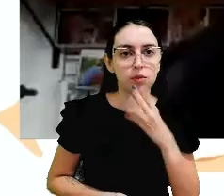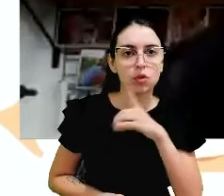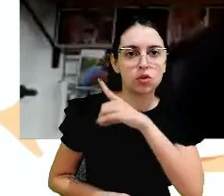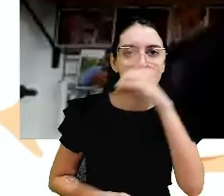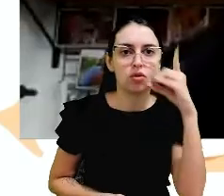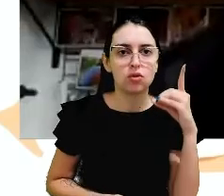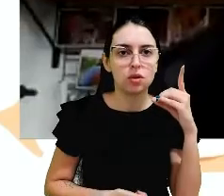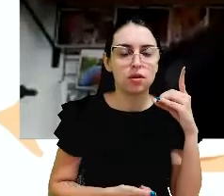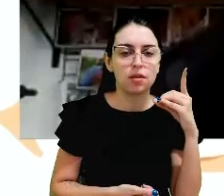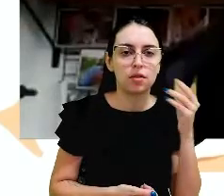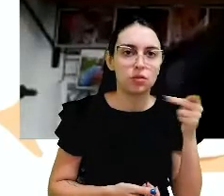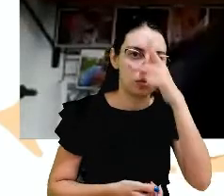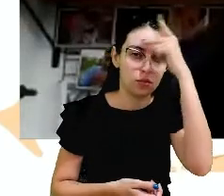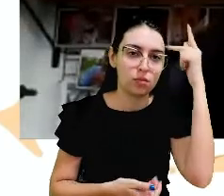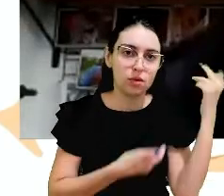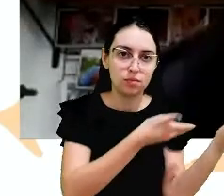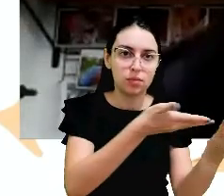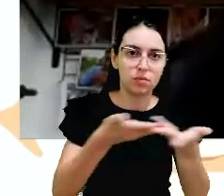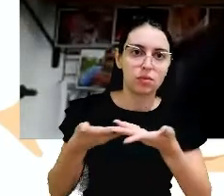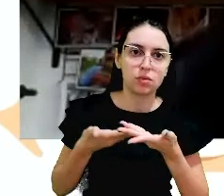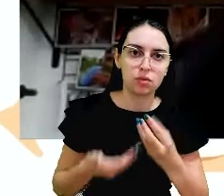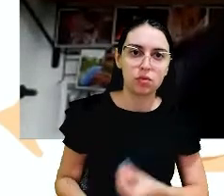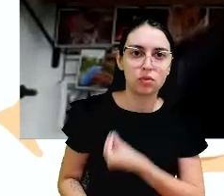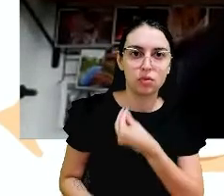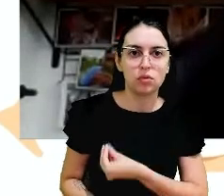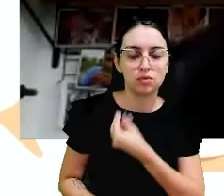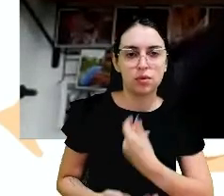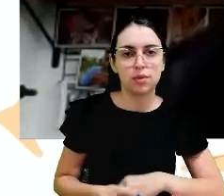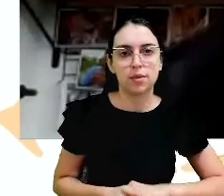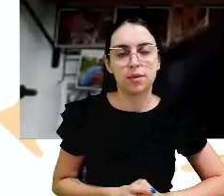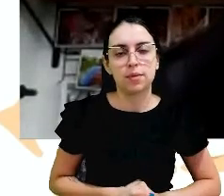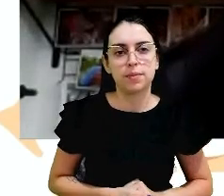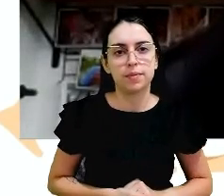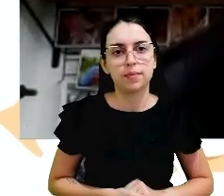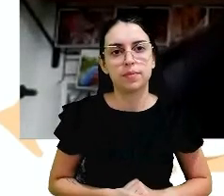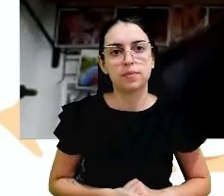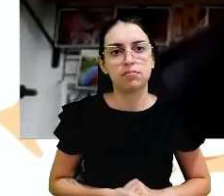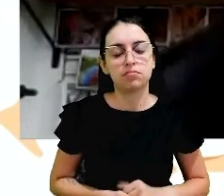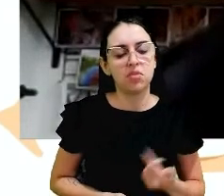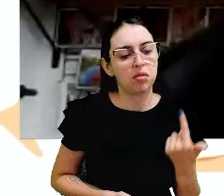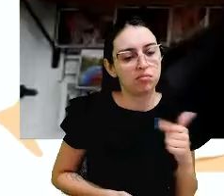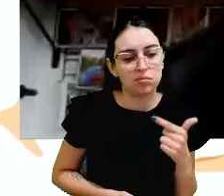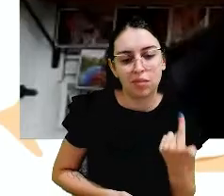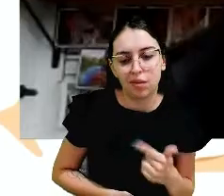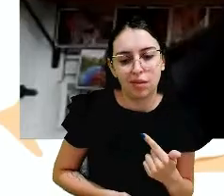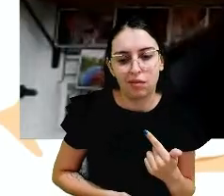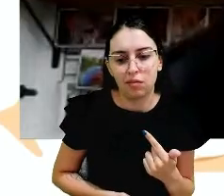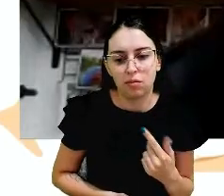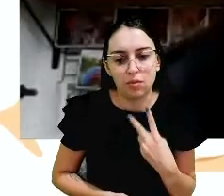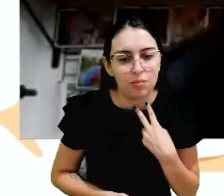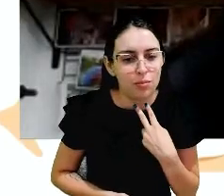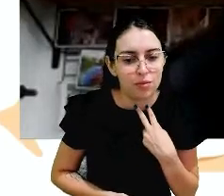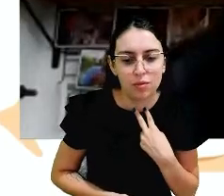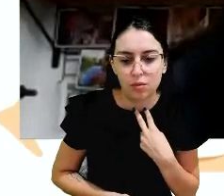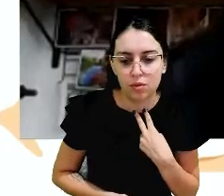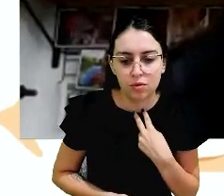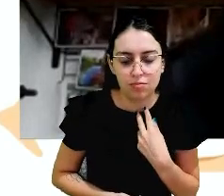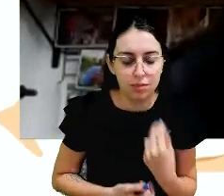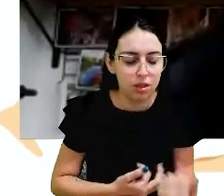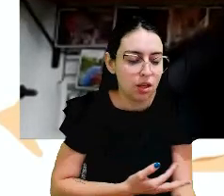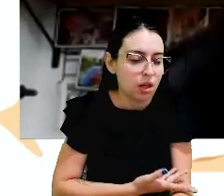Bom dia a todas, a todos. Não tem como nós não